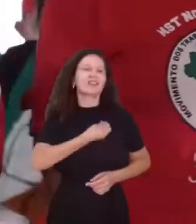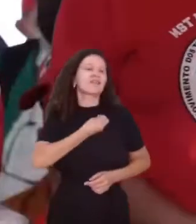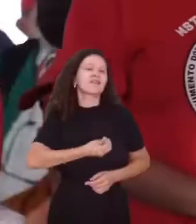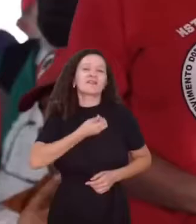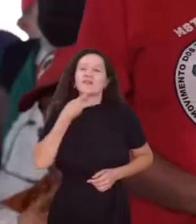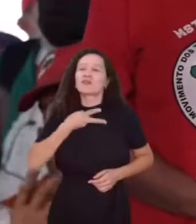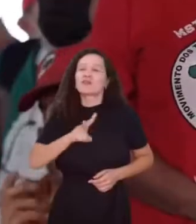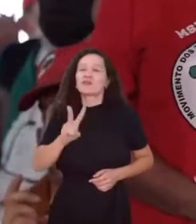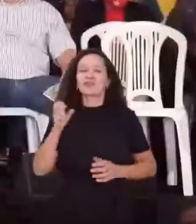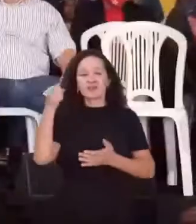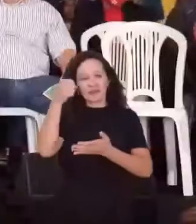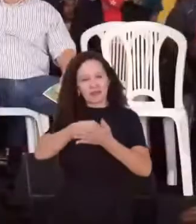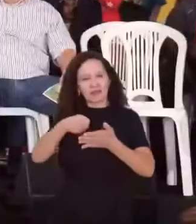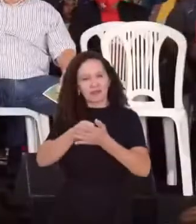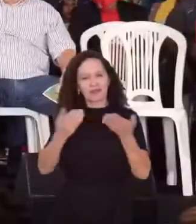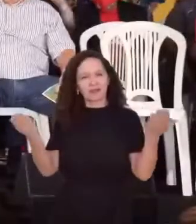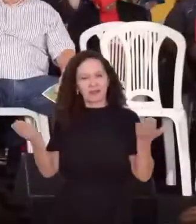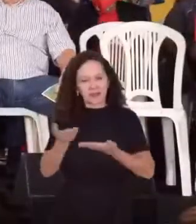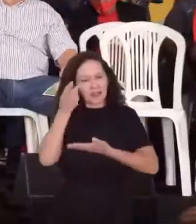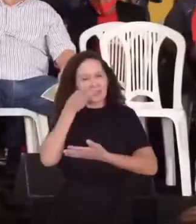e sempre. Viva Marielle!